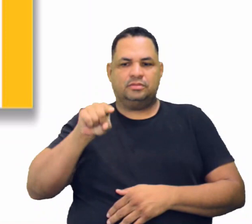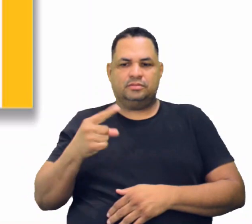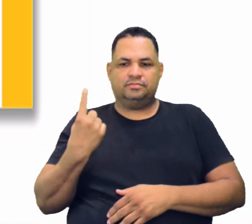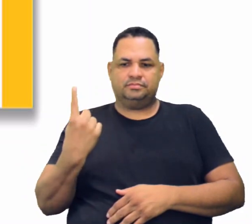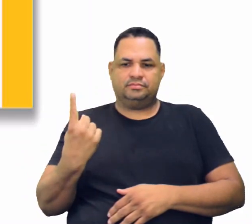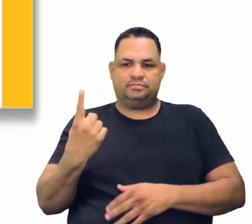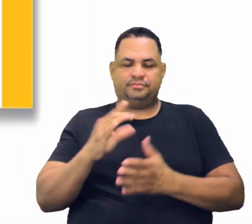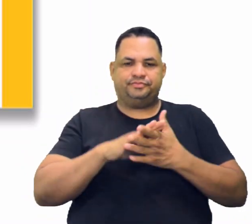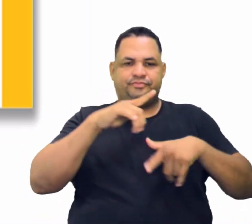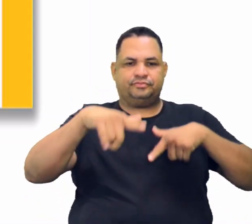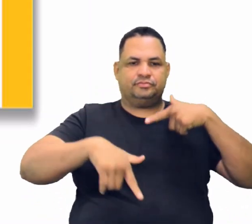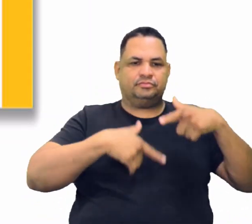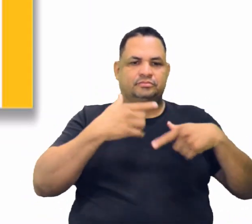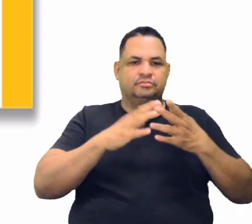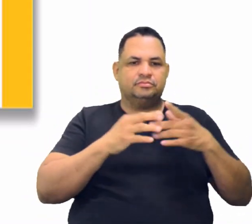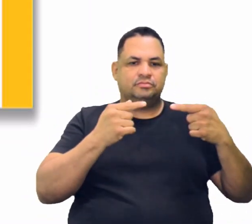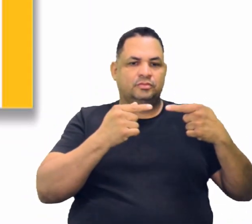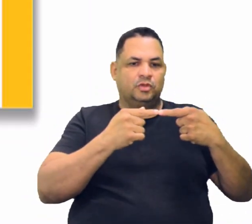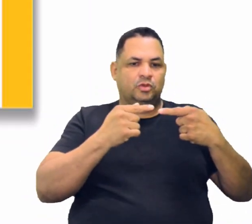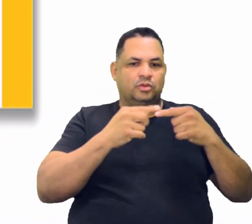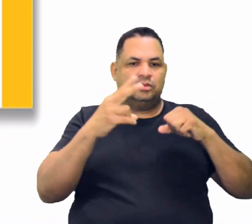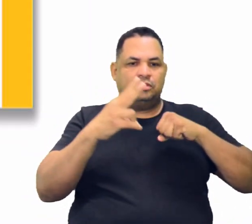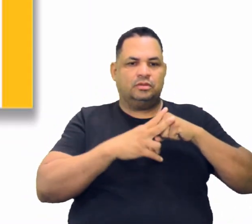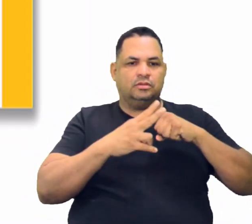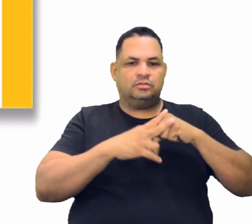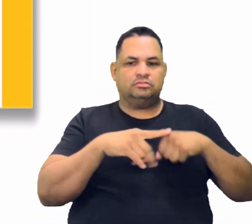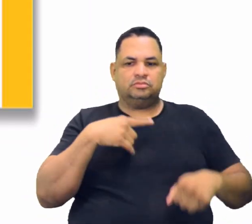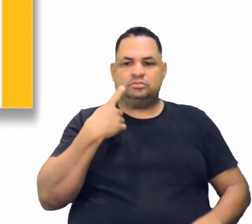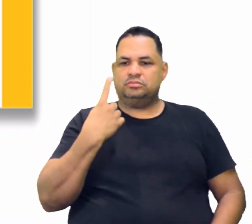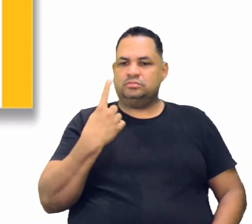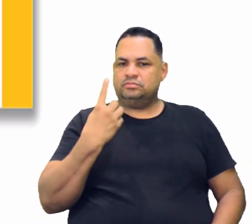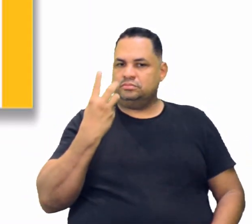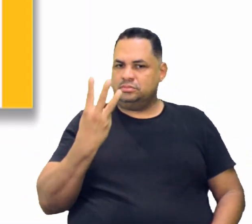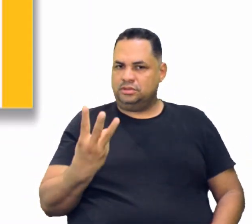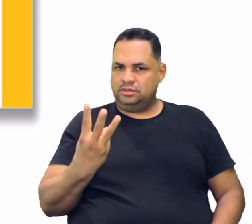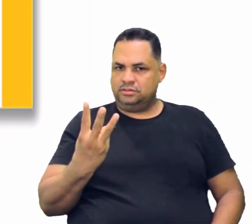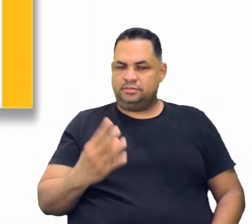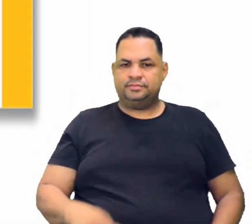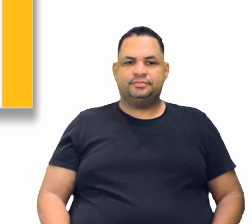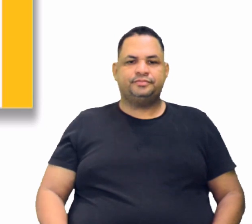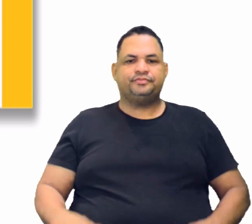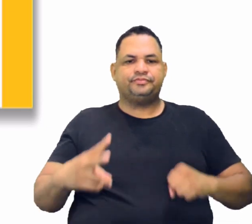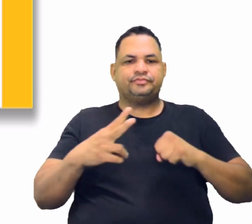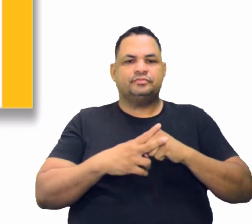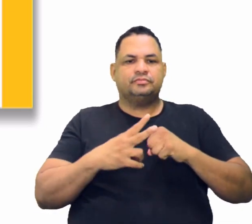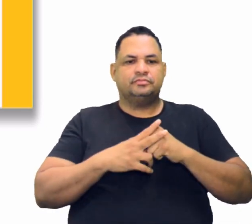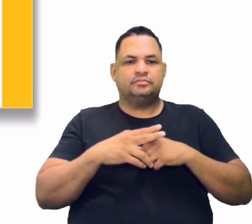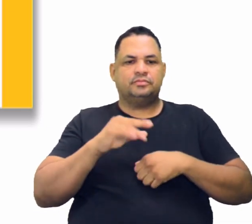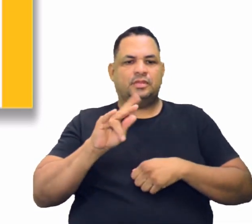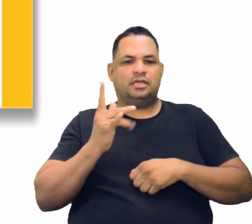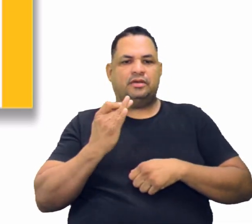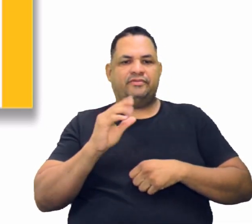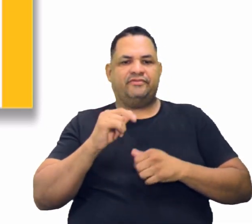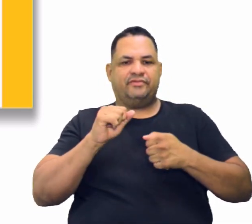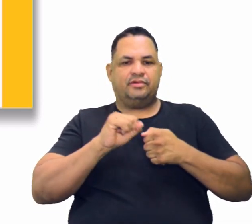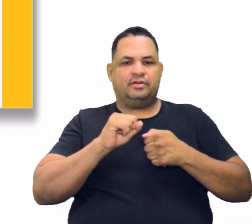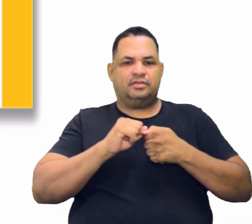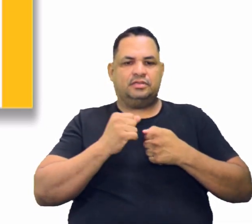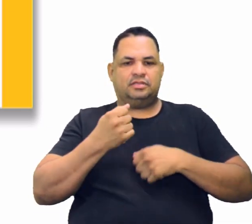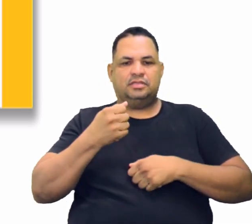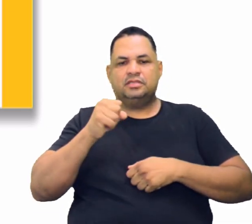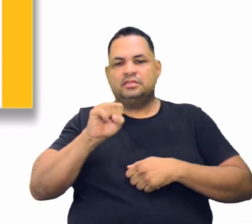49.1. Vamos trabalhar a concordância verbal, parte 3, tá? Os verbos haver,